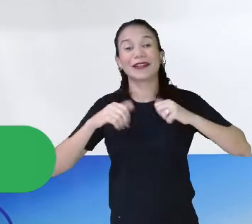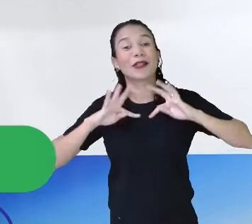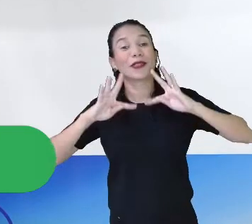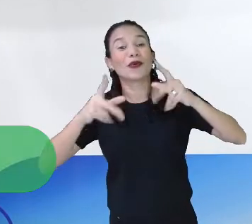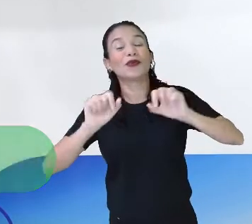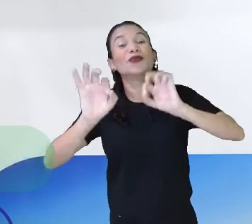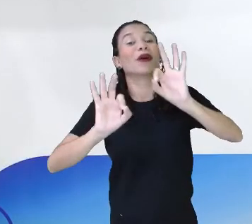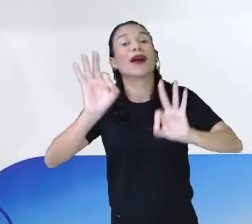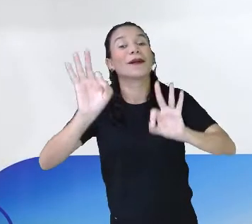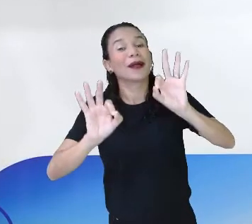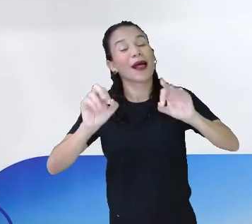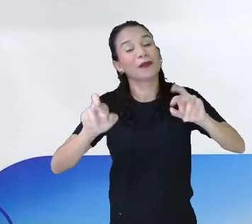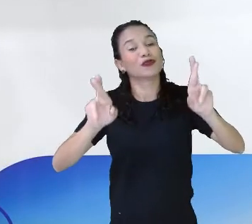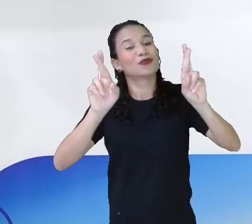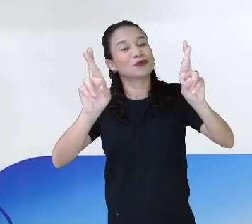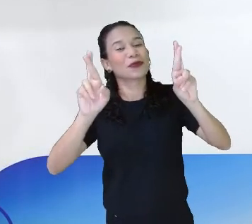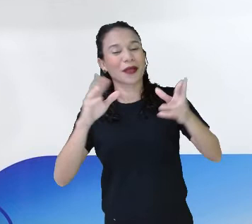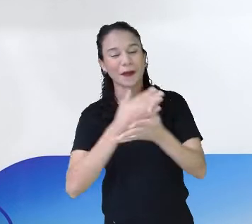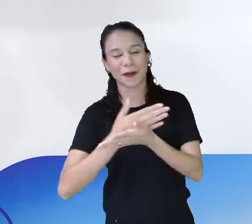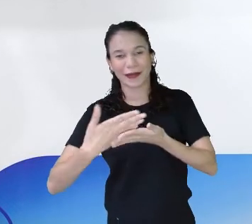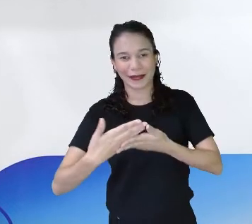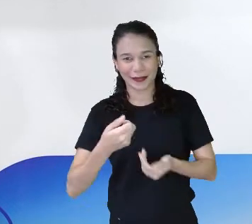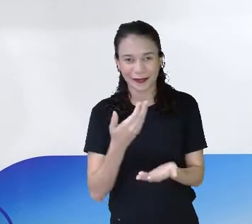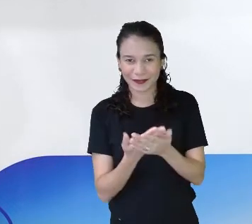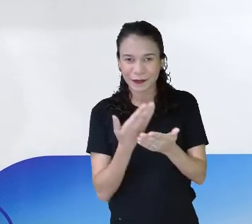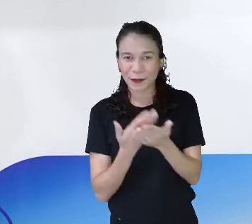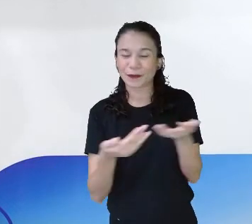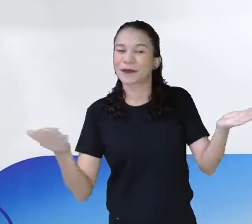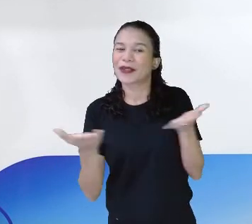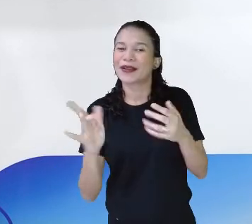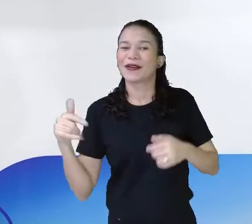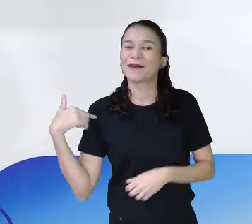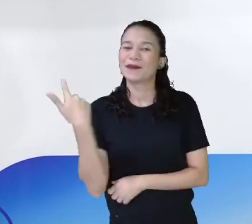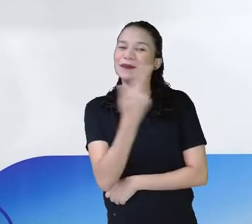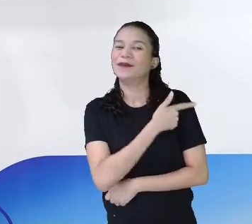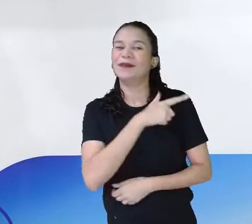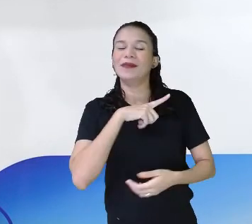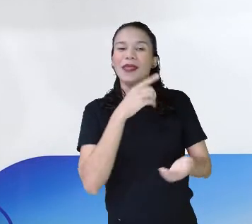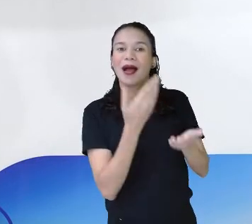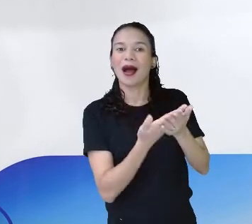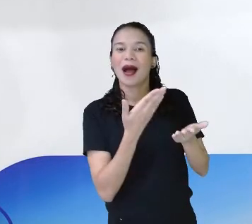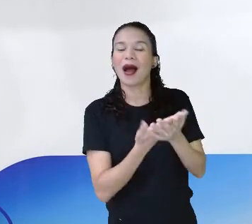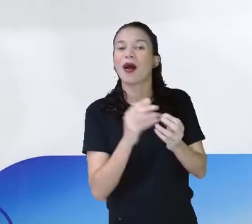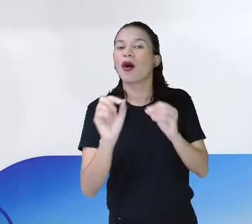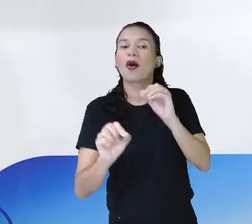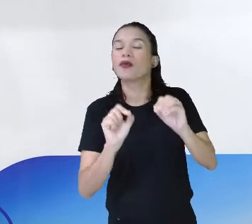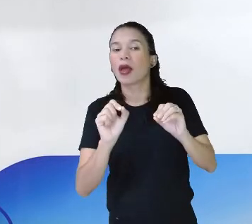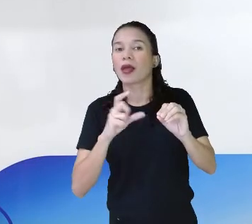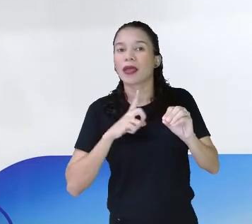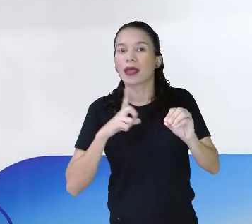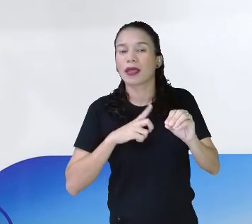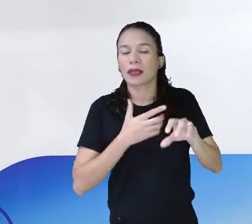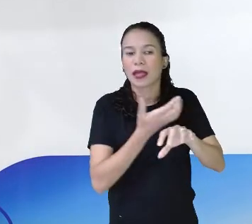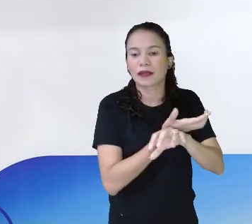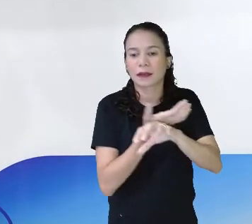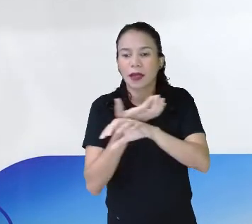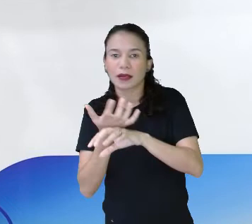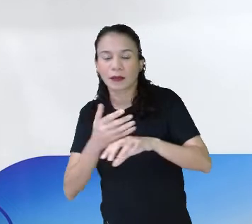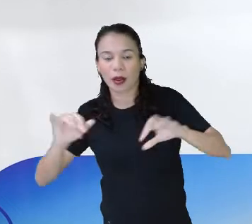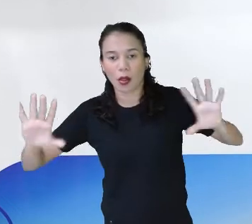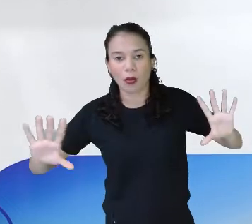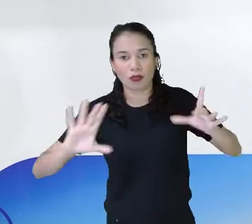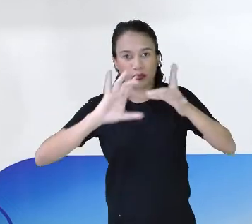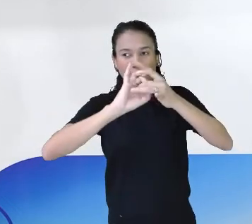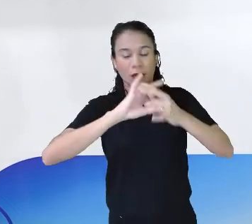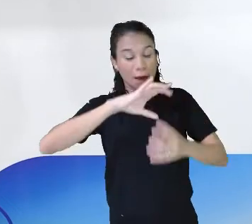aí preparados, aguardando nossa aula. Hoje nós teremos aula interdisciplinar, aquela que vem juntinho,